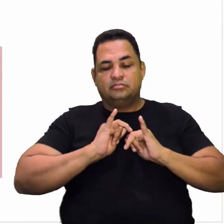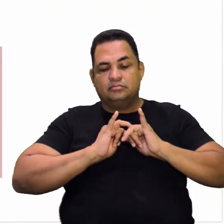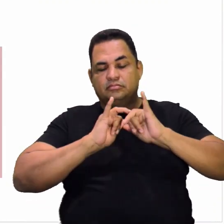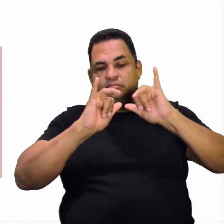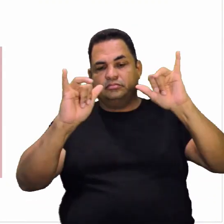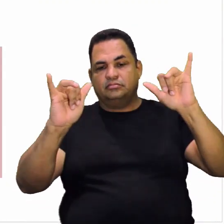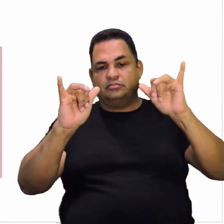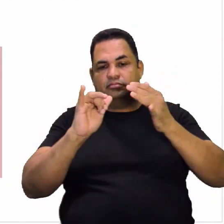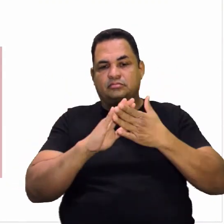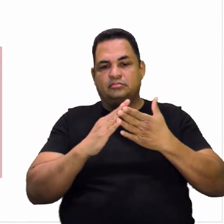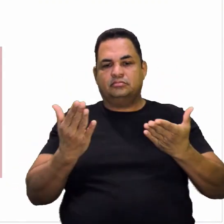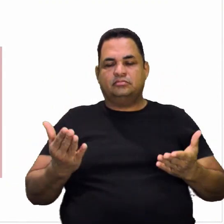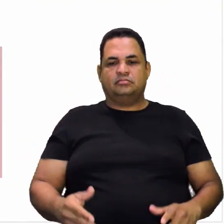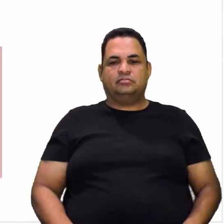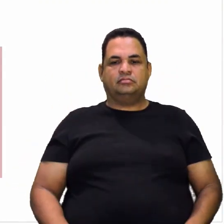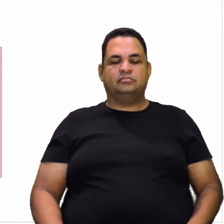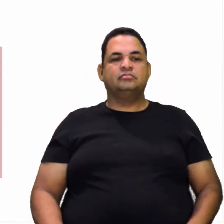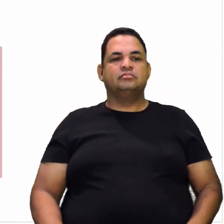a respeito